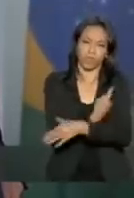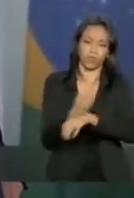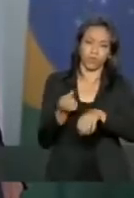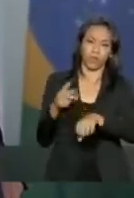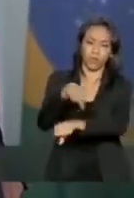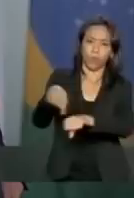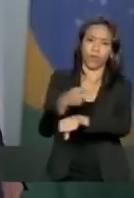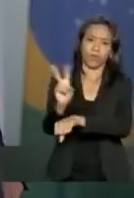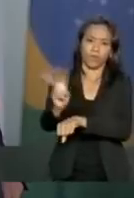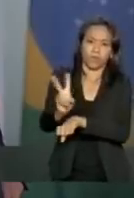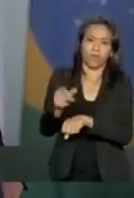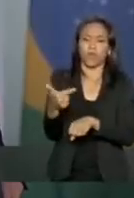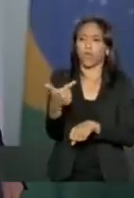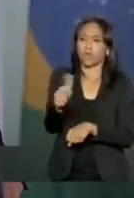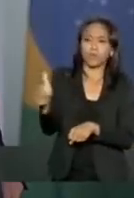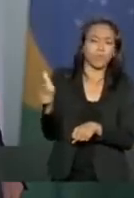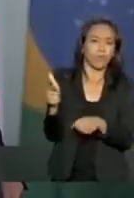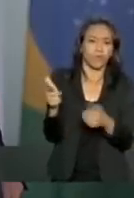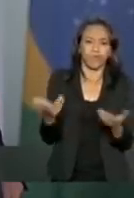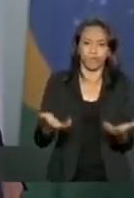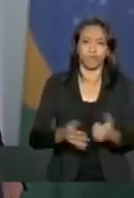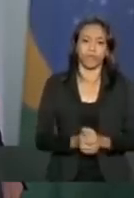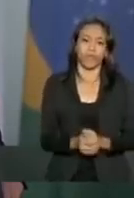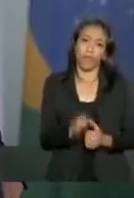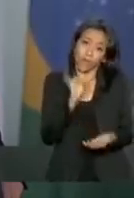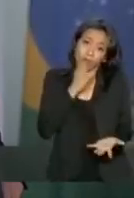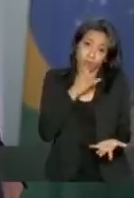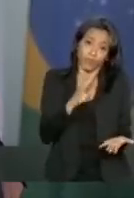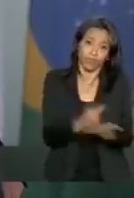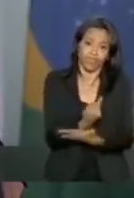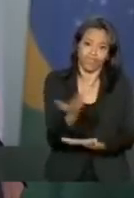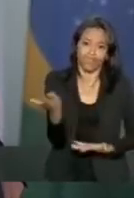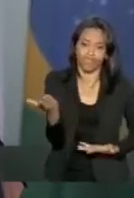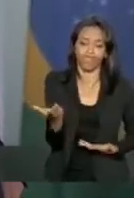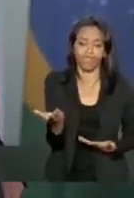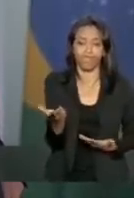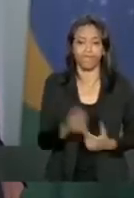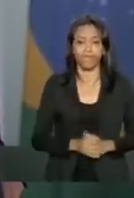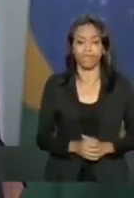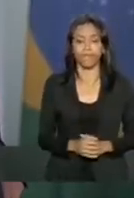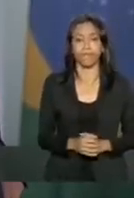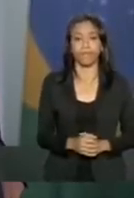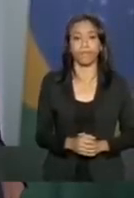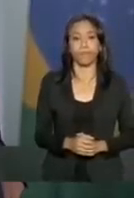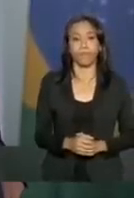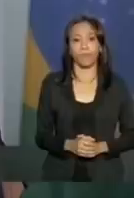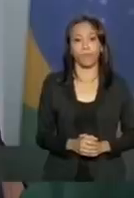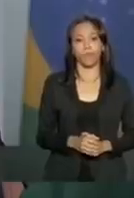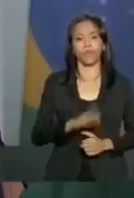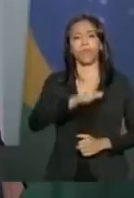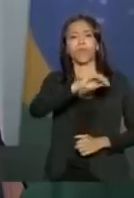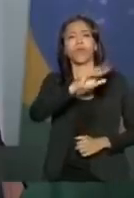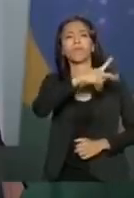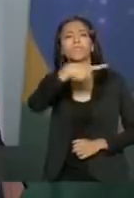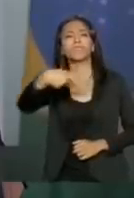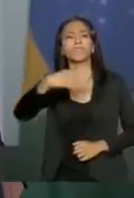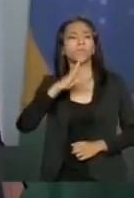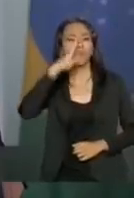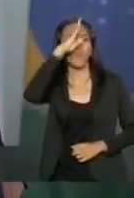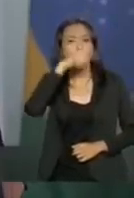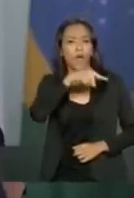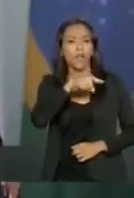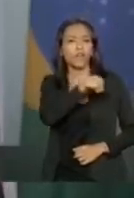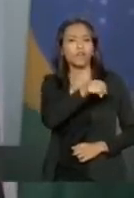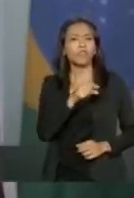não há estabilidade na rede elétrica, algo que é muito triste. President Bolsonaro, Presidente Bolsonaro, o senhor